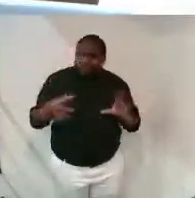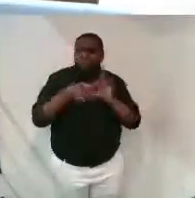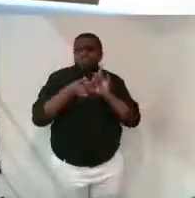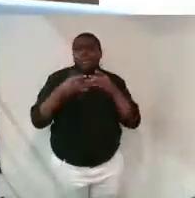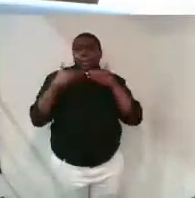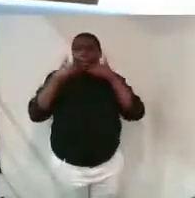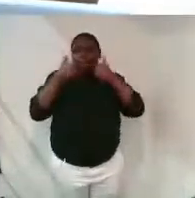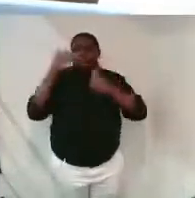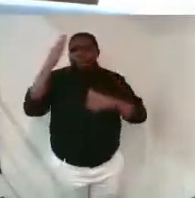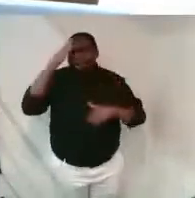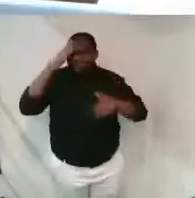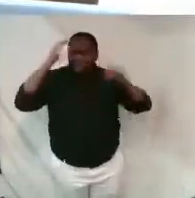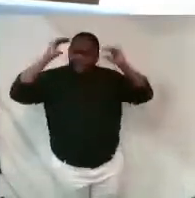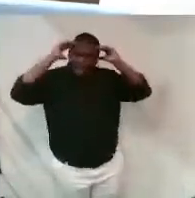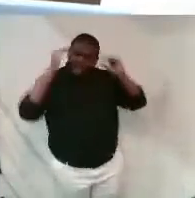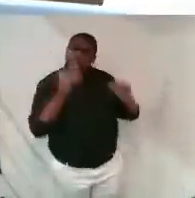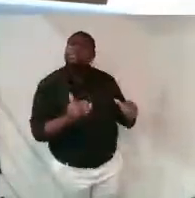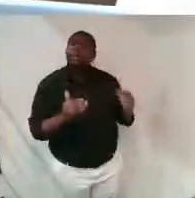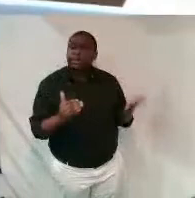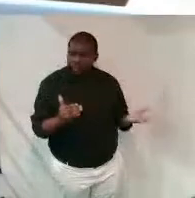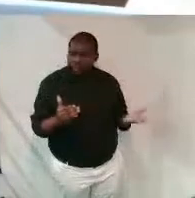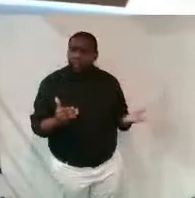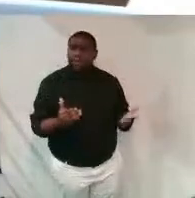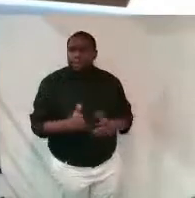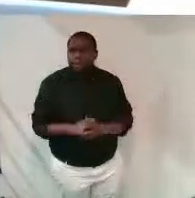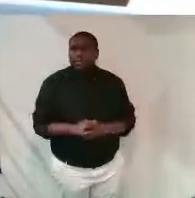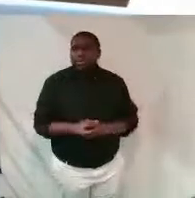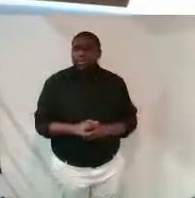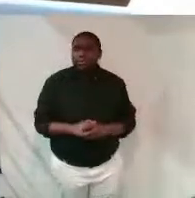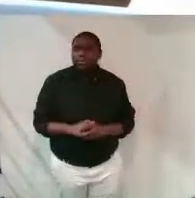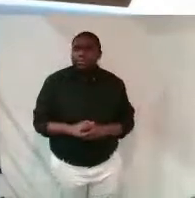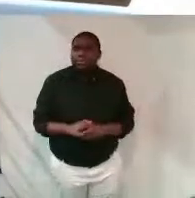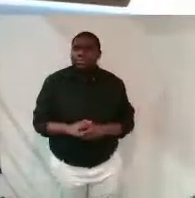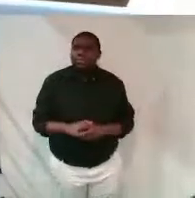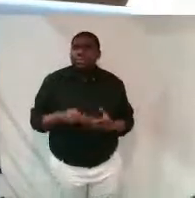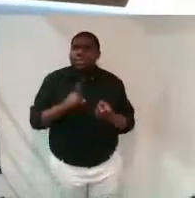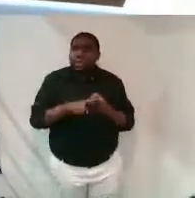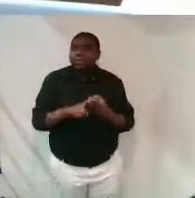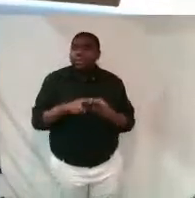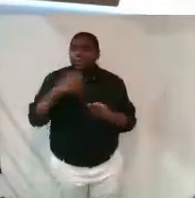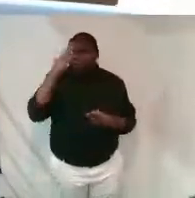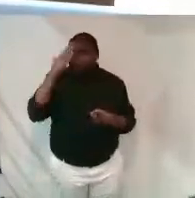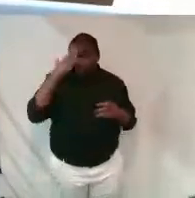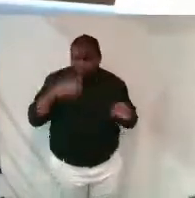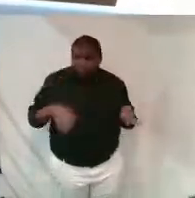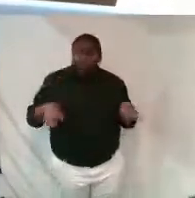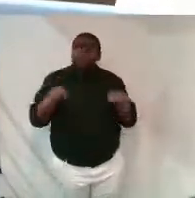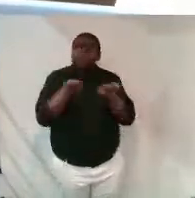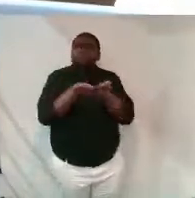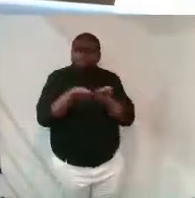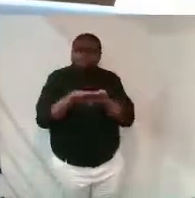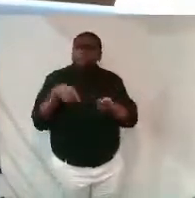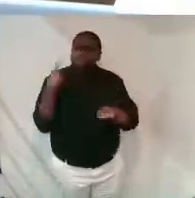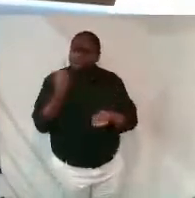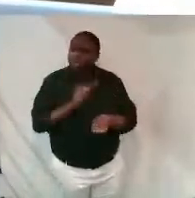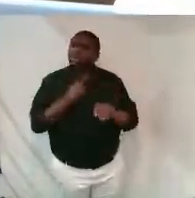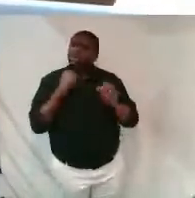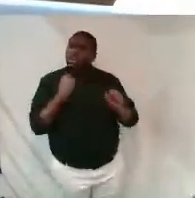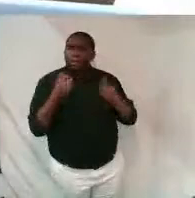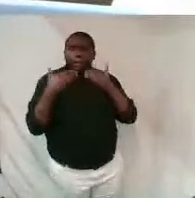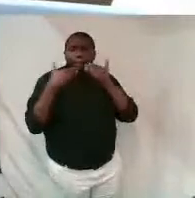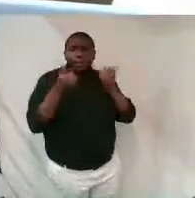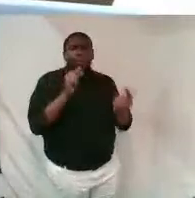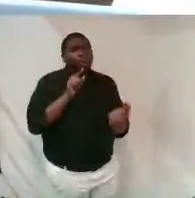entendimento, respeitada a independência funcional, né? Mas uniformizando o entendimento, nós temos mais condição de